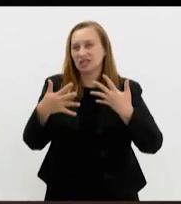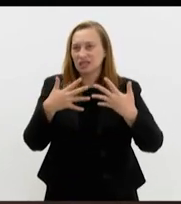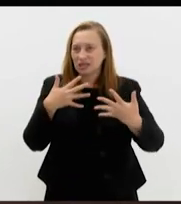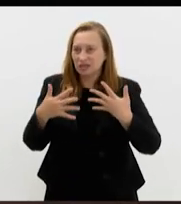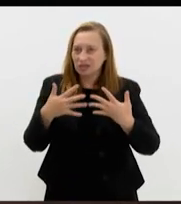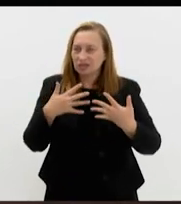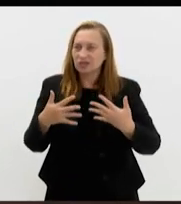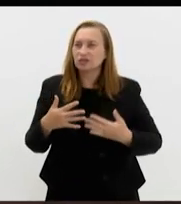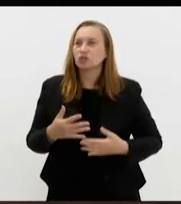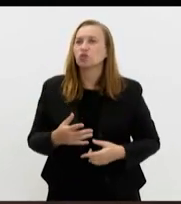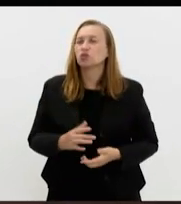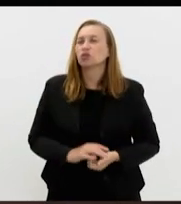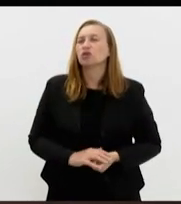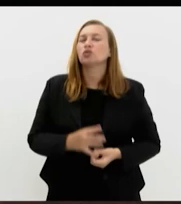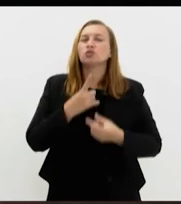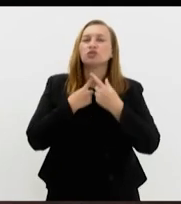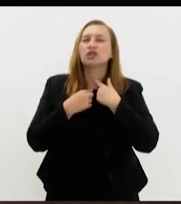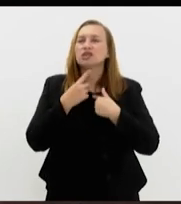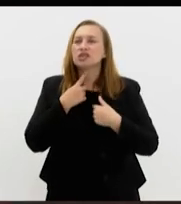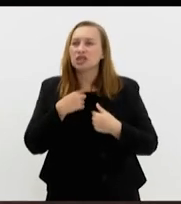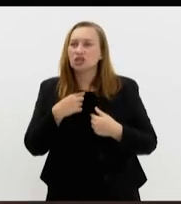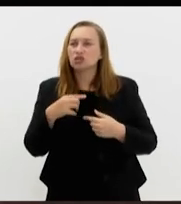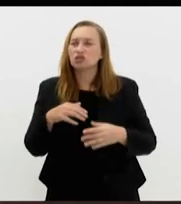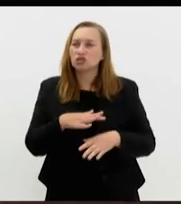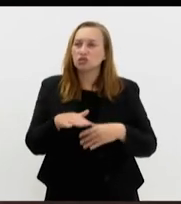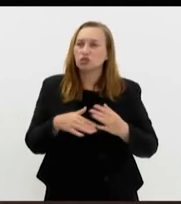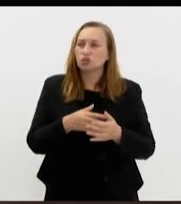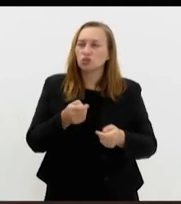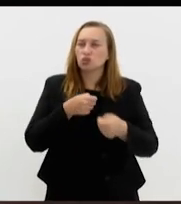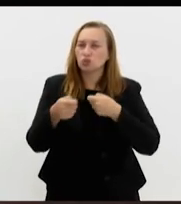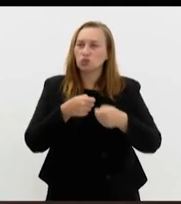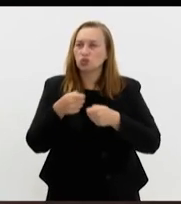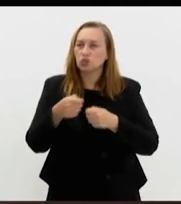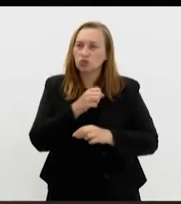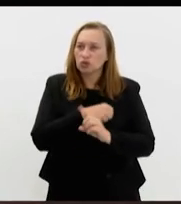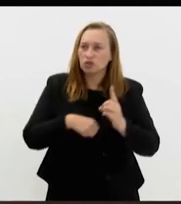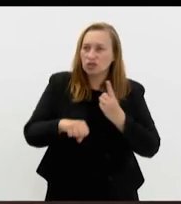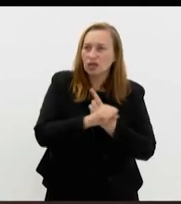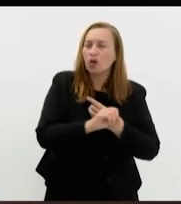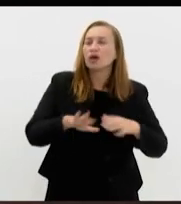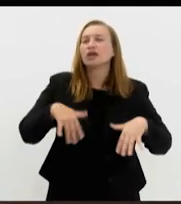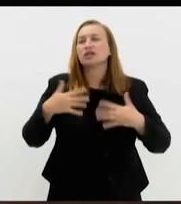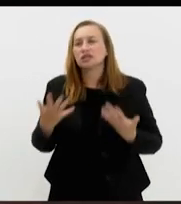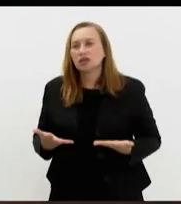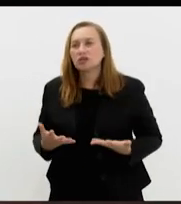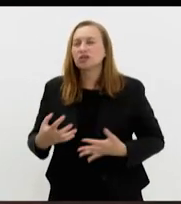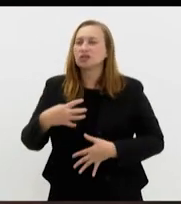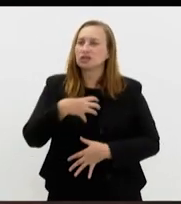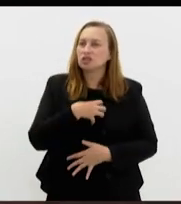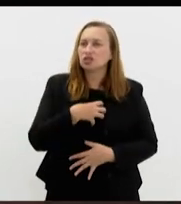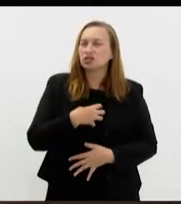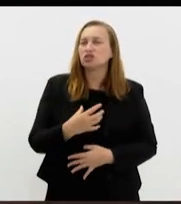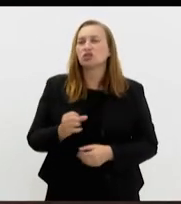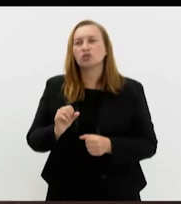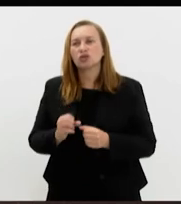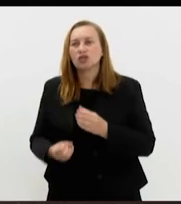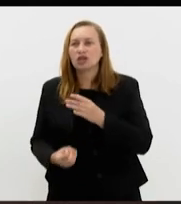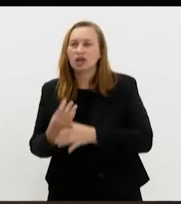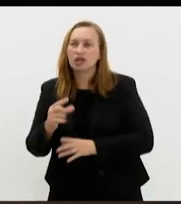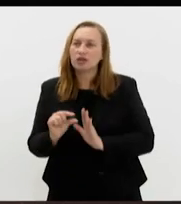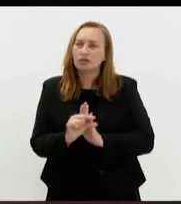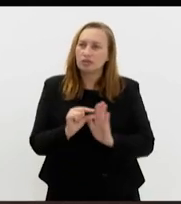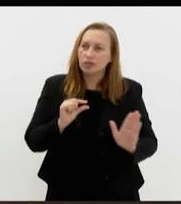a vontade popular e o controle social. Então, nesse sentido, eu fiz emendas não